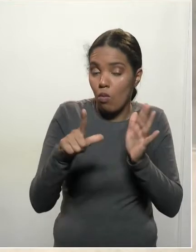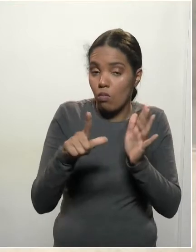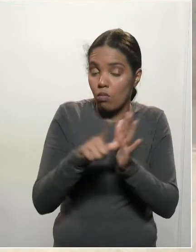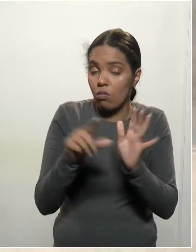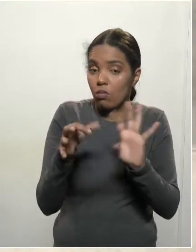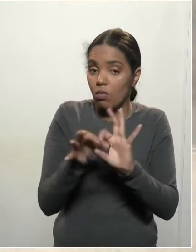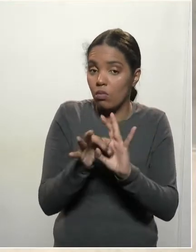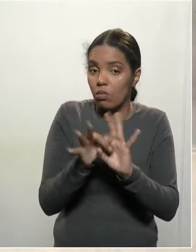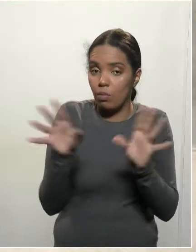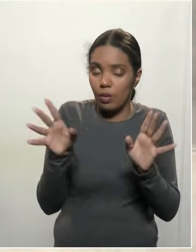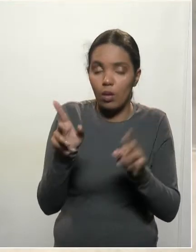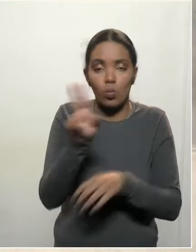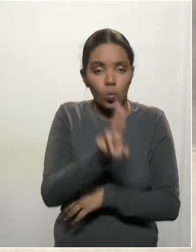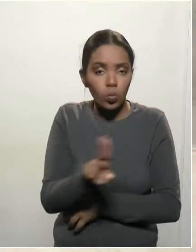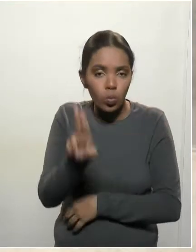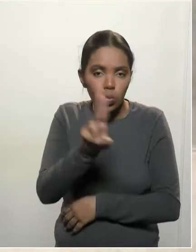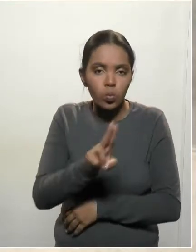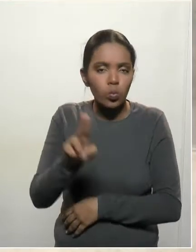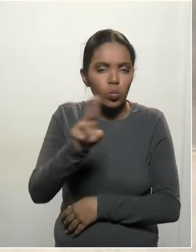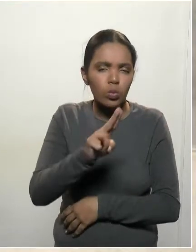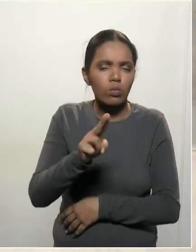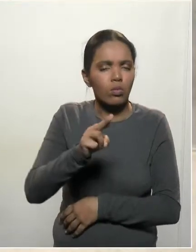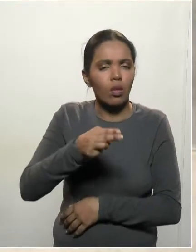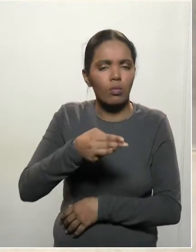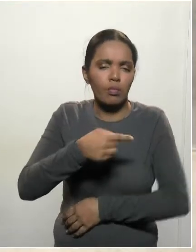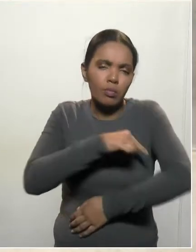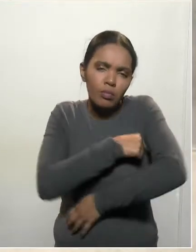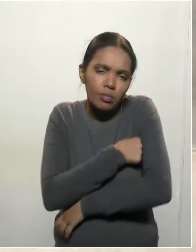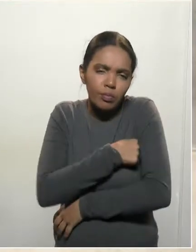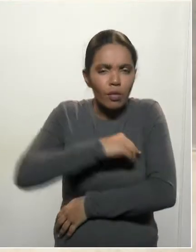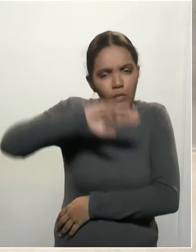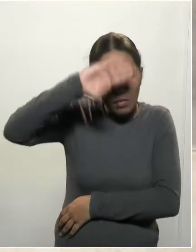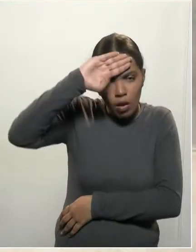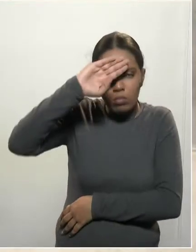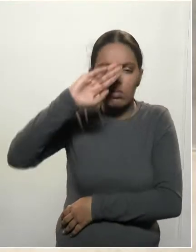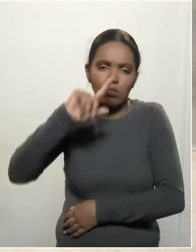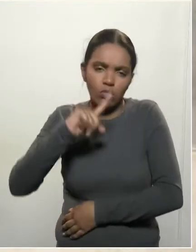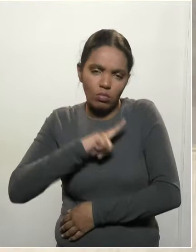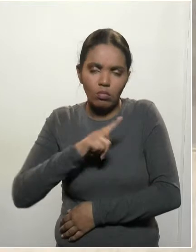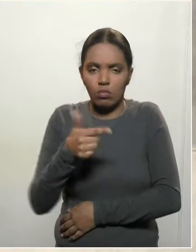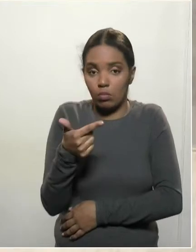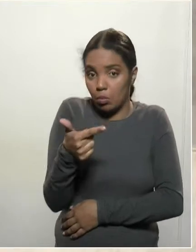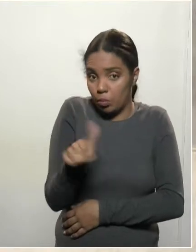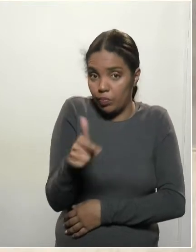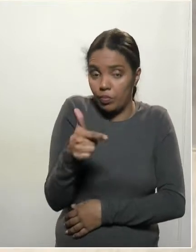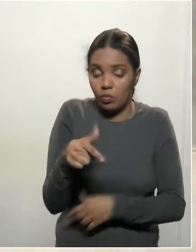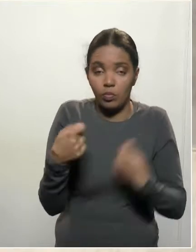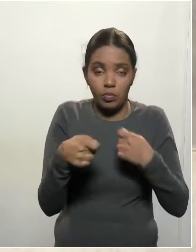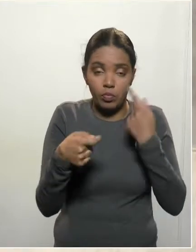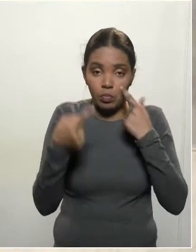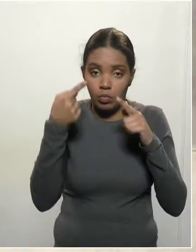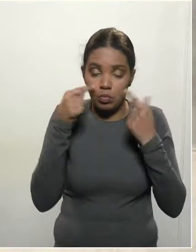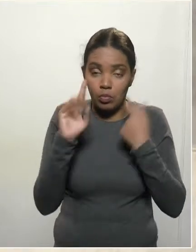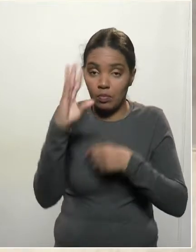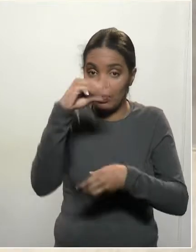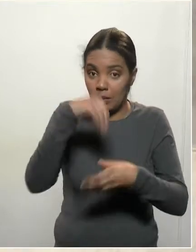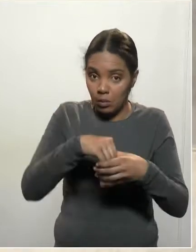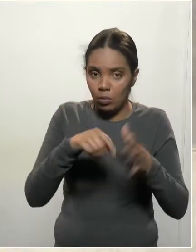disponibilizarem termômetros a fim de verificar a presença de clientes com quadro